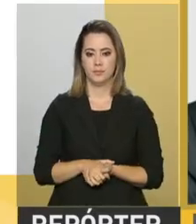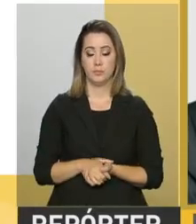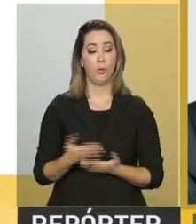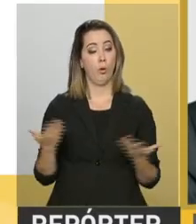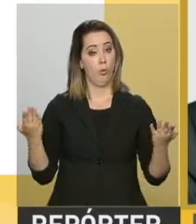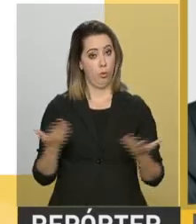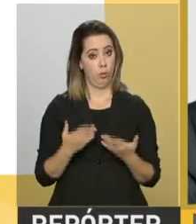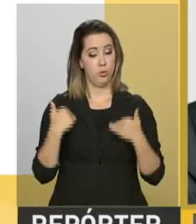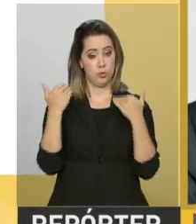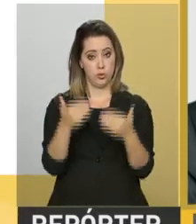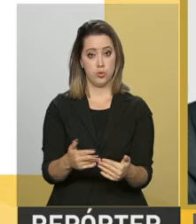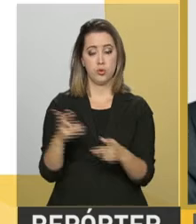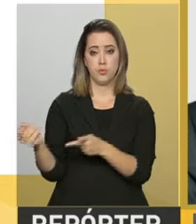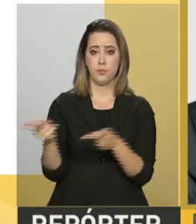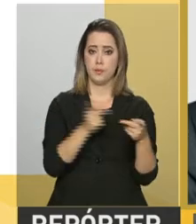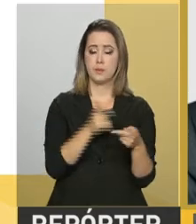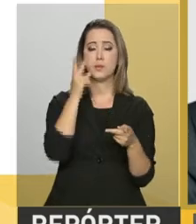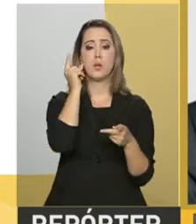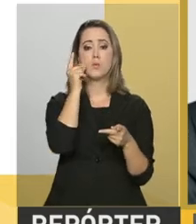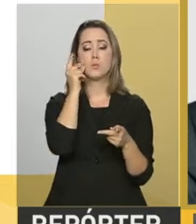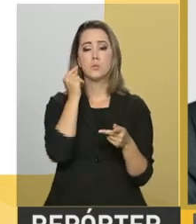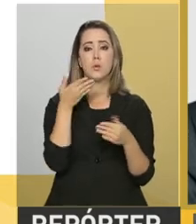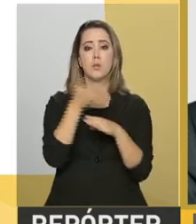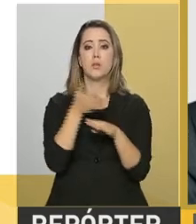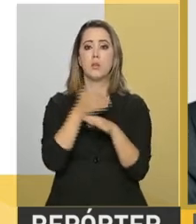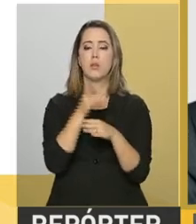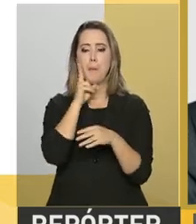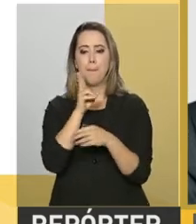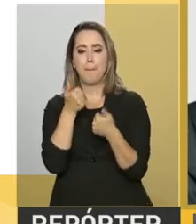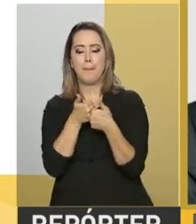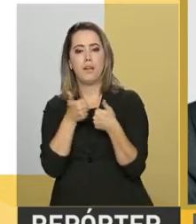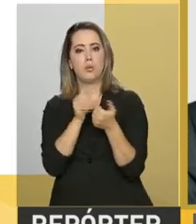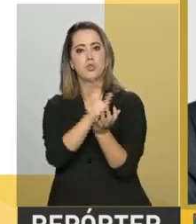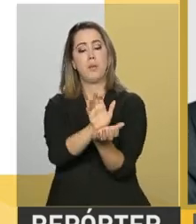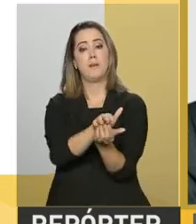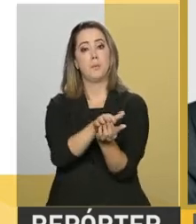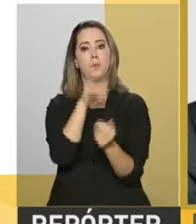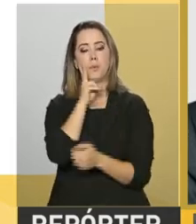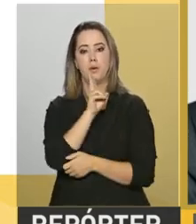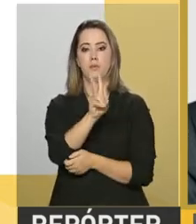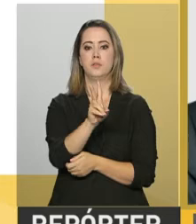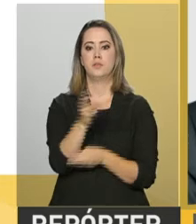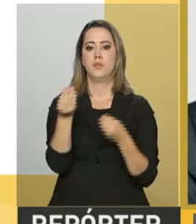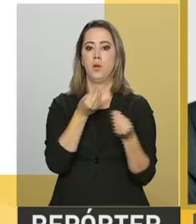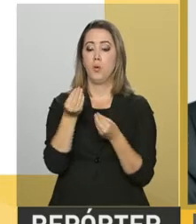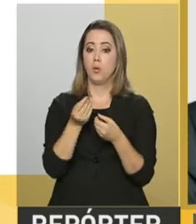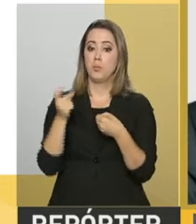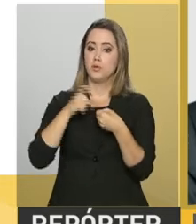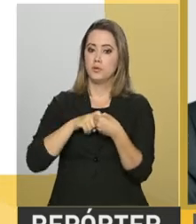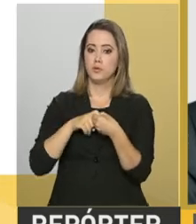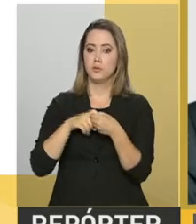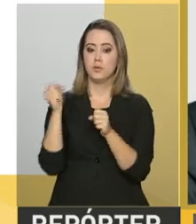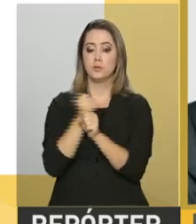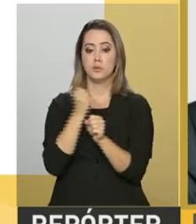Estive hoje visitando o estado do Ceará, indo até o limite com o Pernambuco, para acompanhar a retomada das